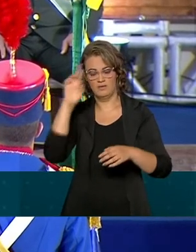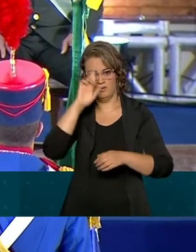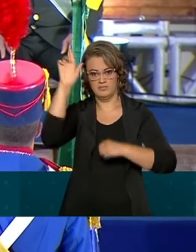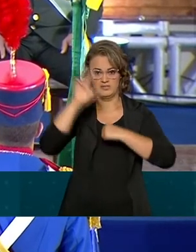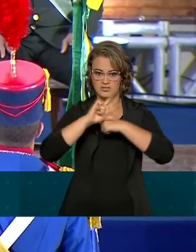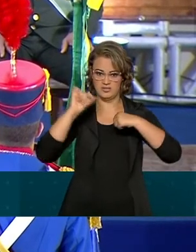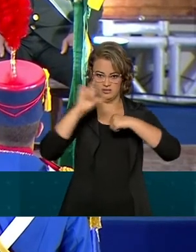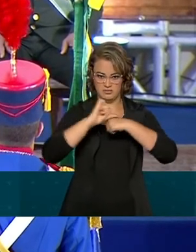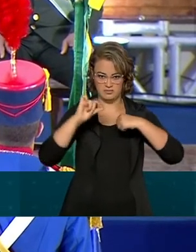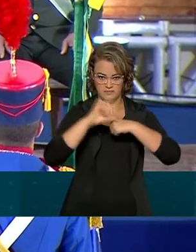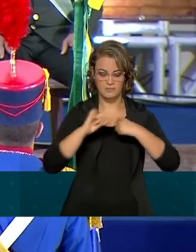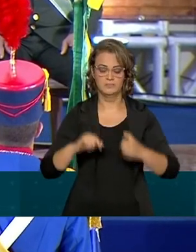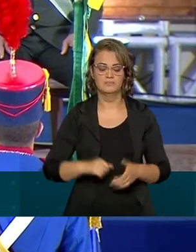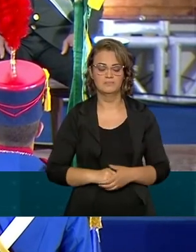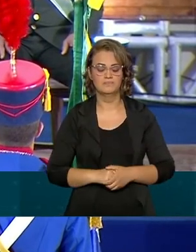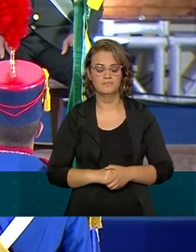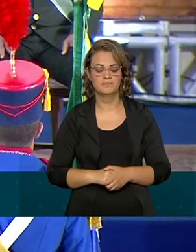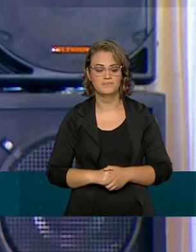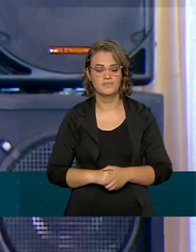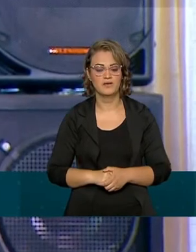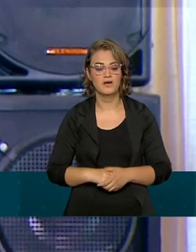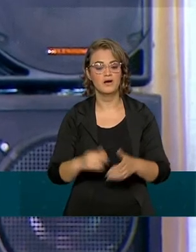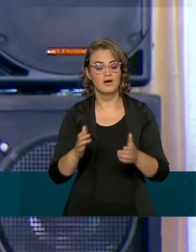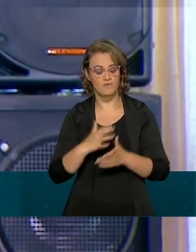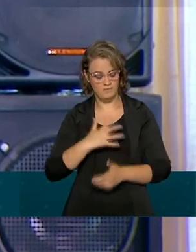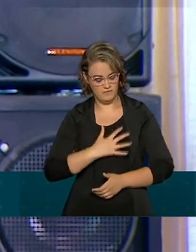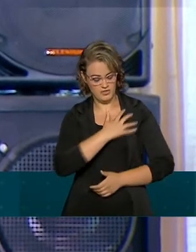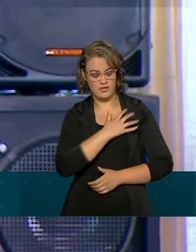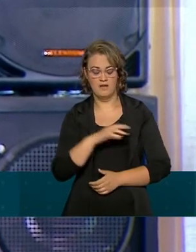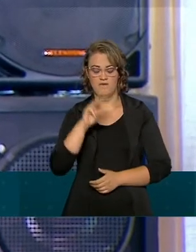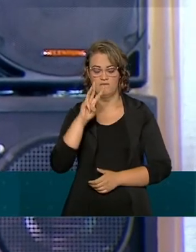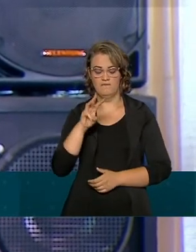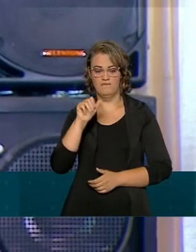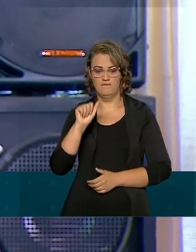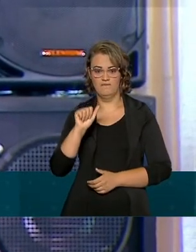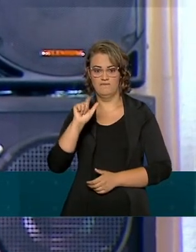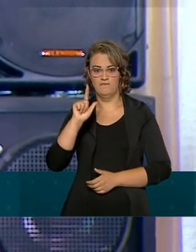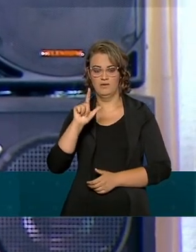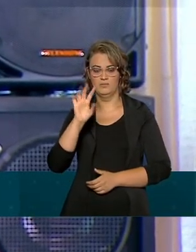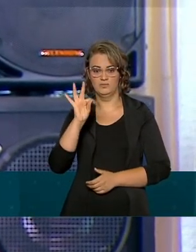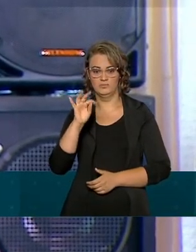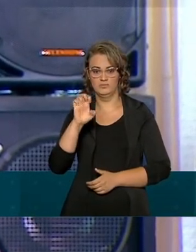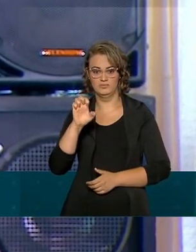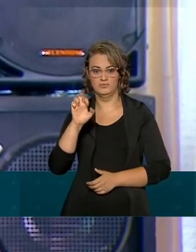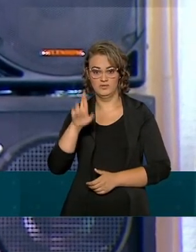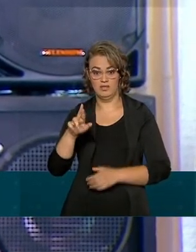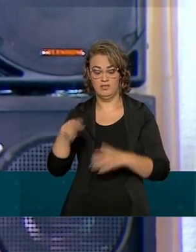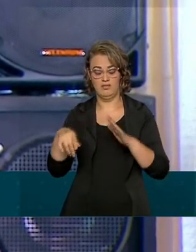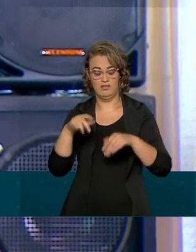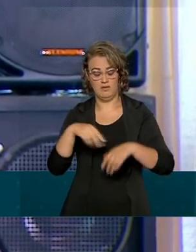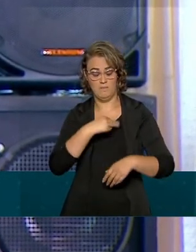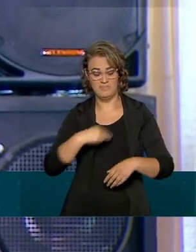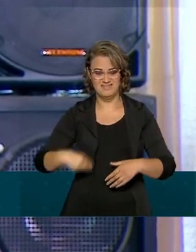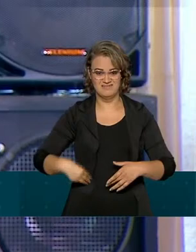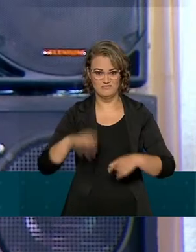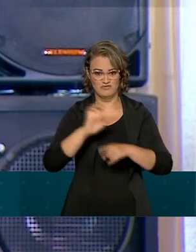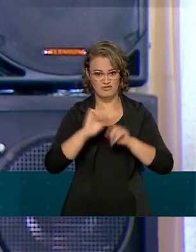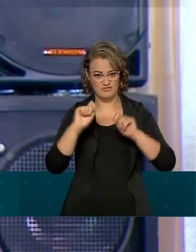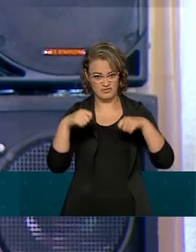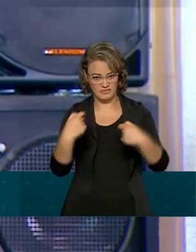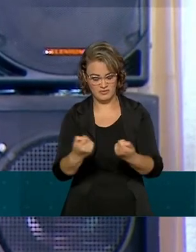da casa civil a sua General de exército Walter Souza Braga Netto Ministro de estado da Defesa